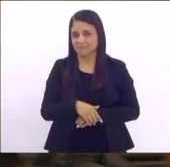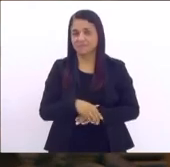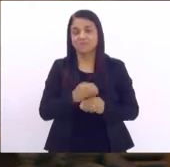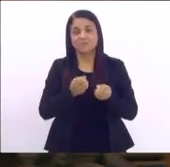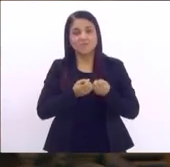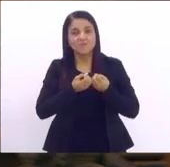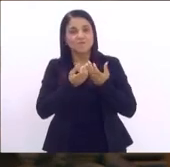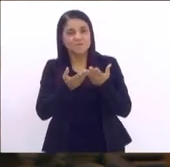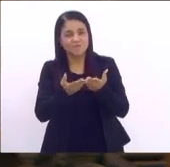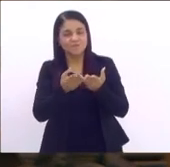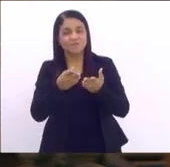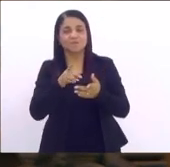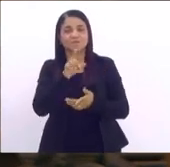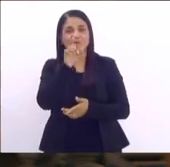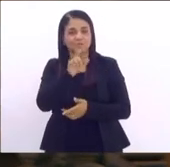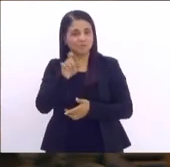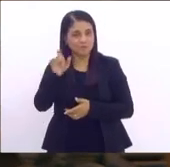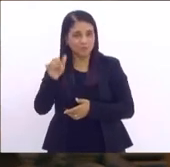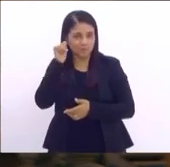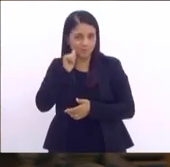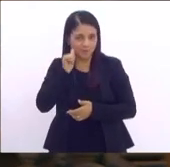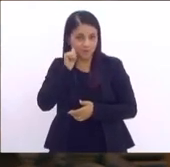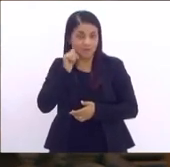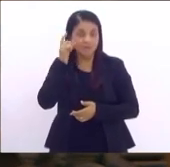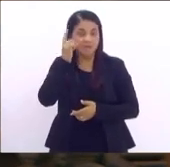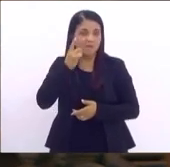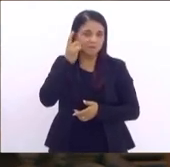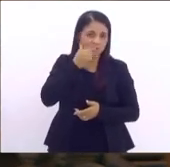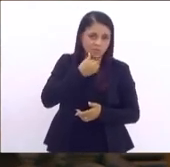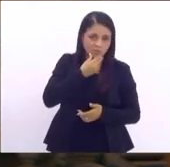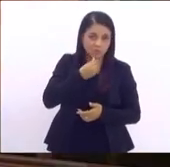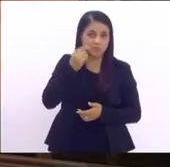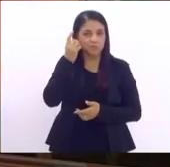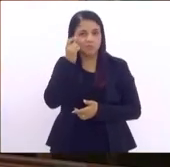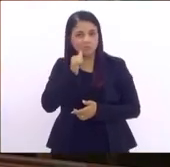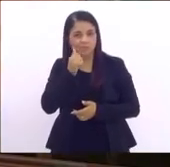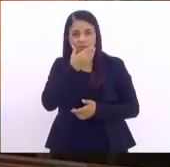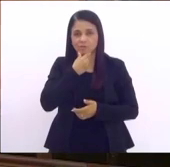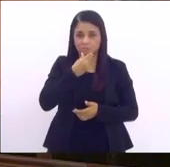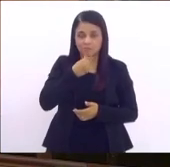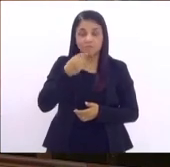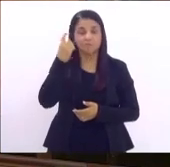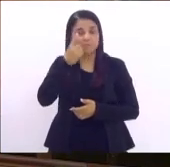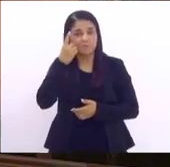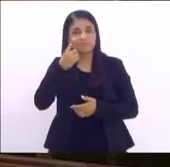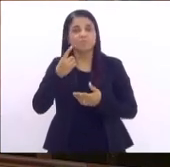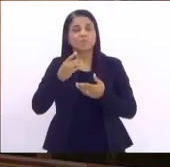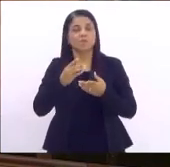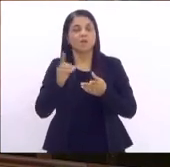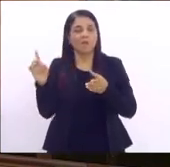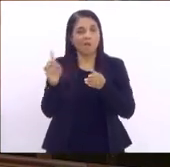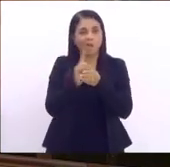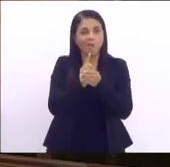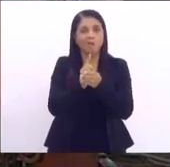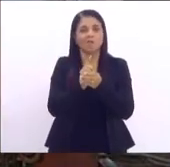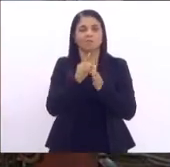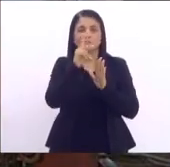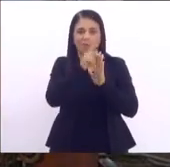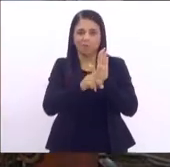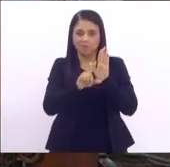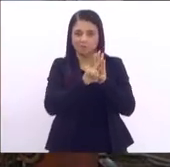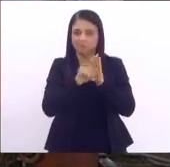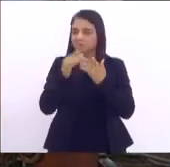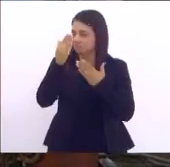a coautoria do projeto. Muito obrigado, senhor presidente. Eu que agradeço, Otônio. Disponha, meu amigo. Não havendo mais quem queira discutir, encerrada